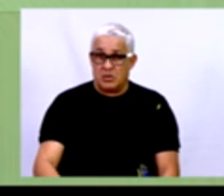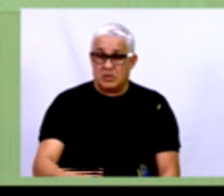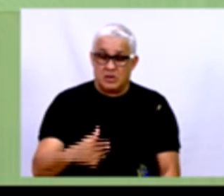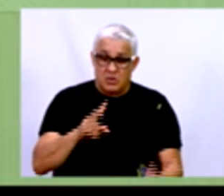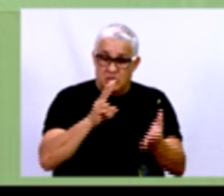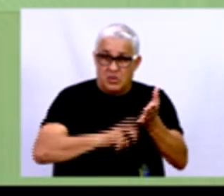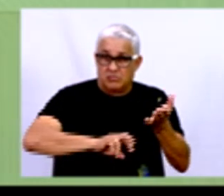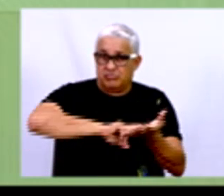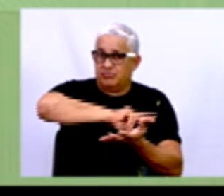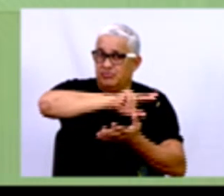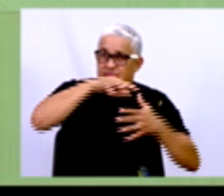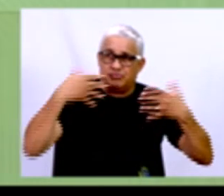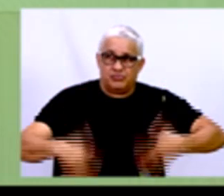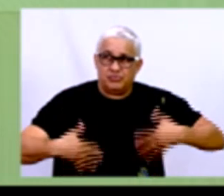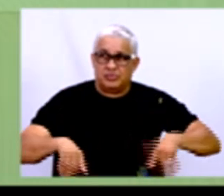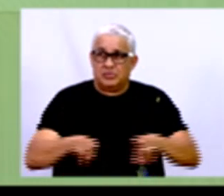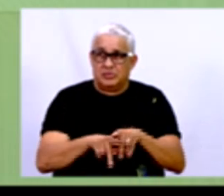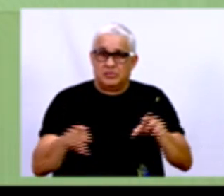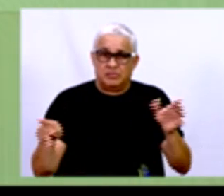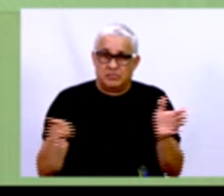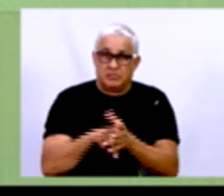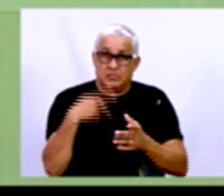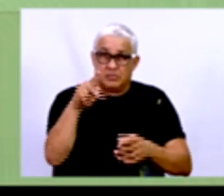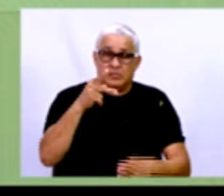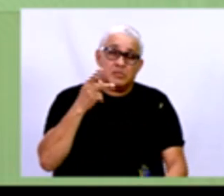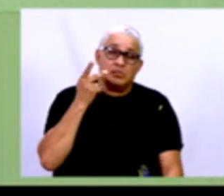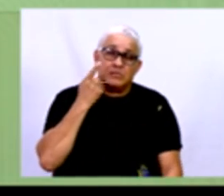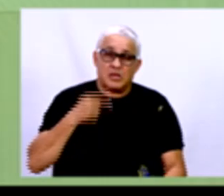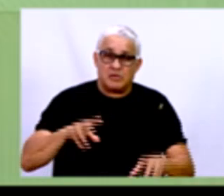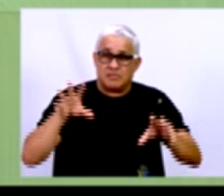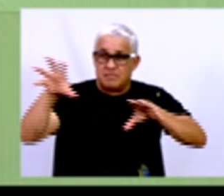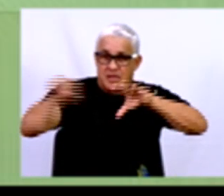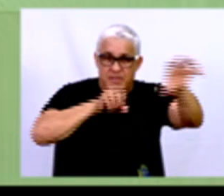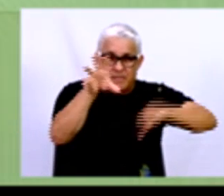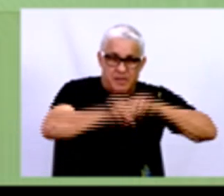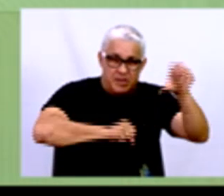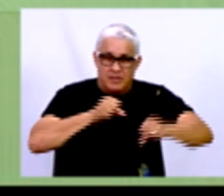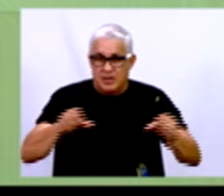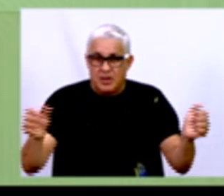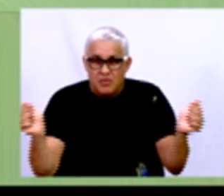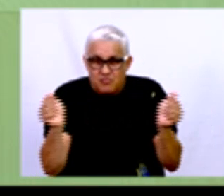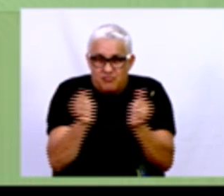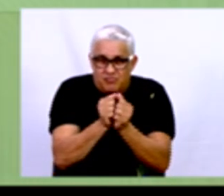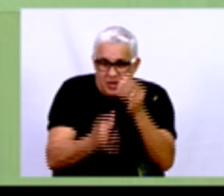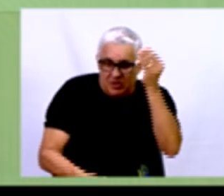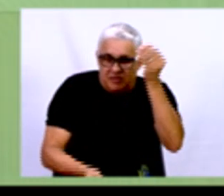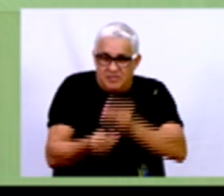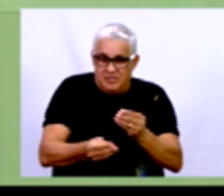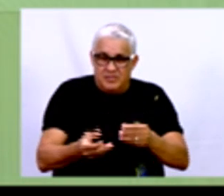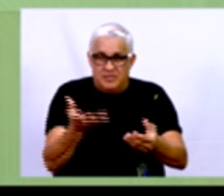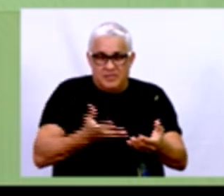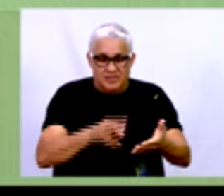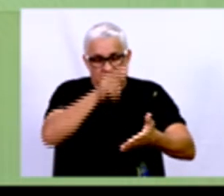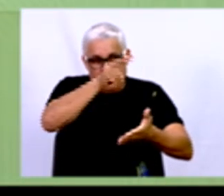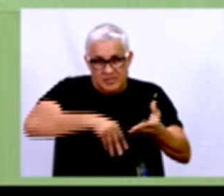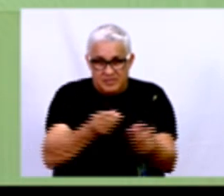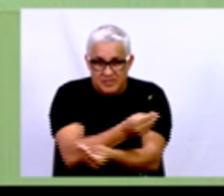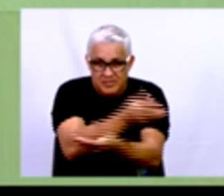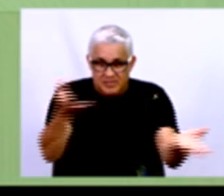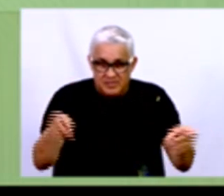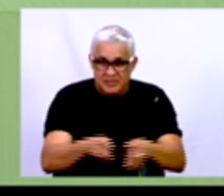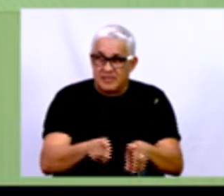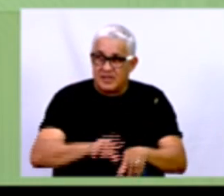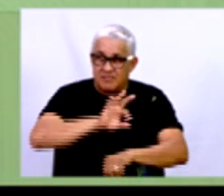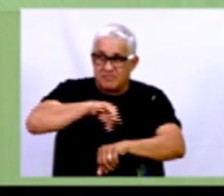criação popular. No Ceará garimpei, juntei tudo, compilei, ao leitor quero ofertar. Mosquito